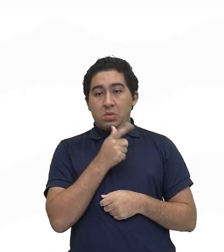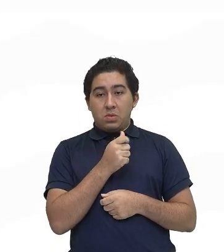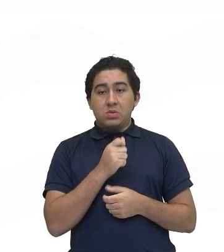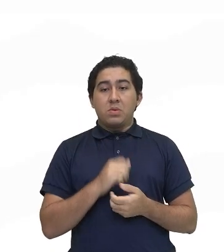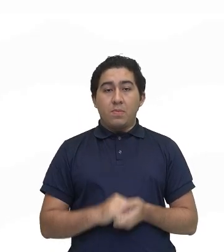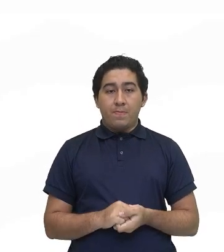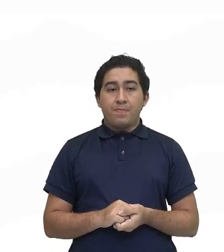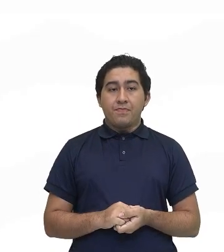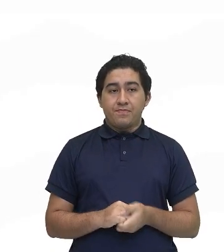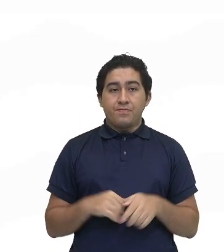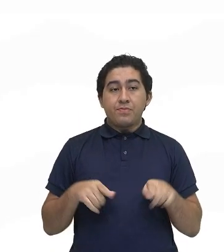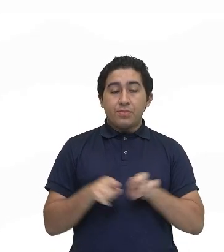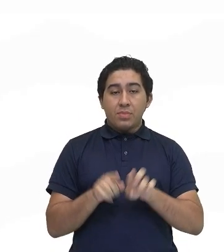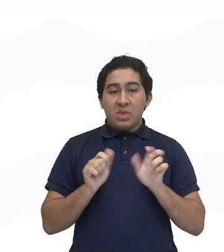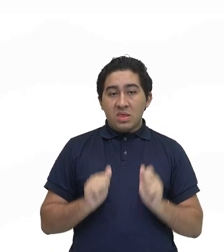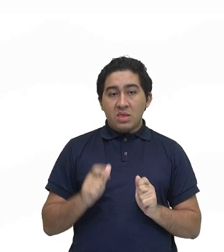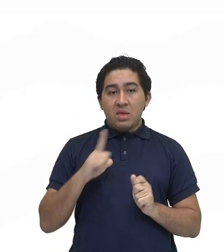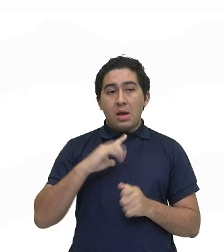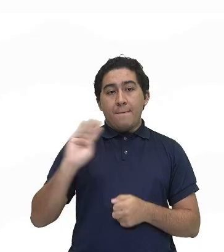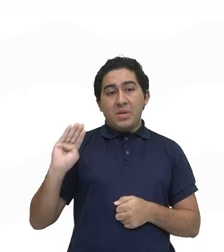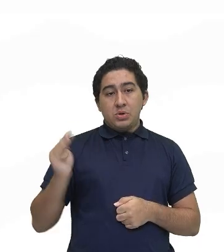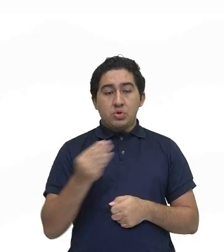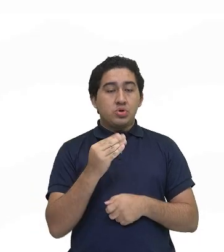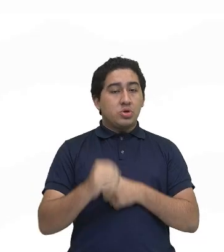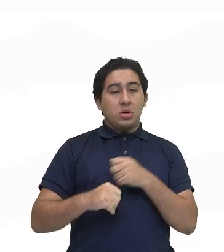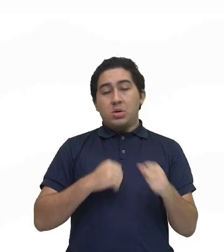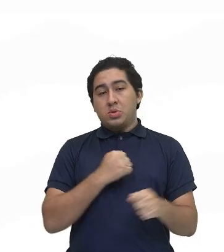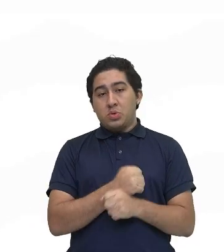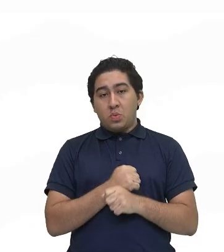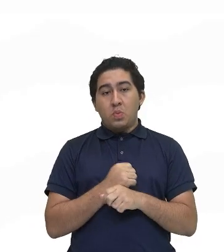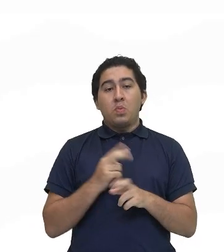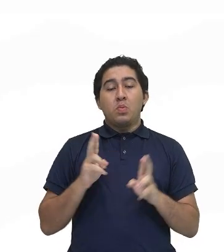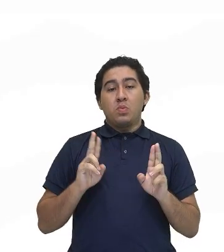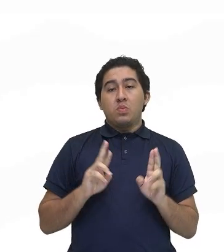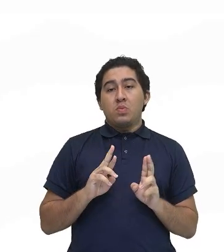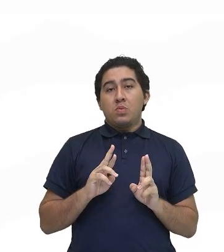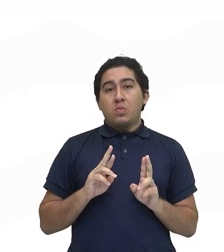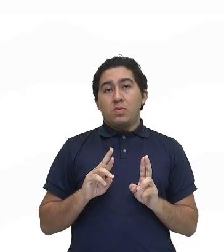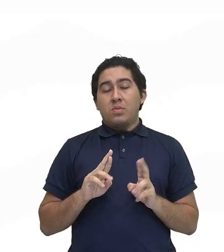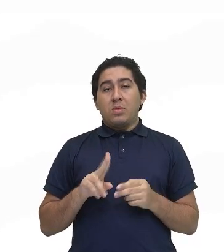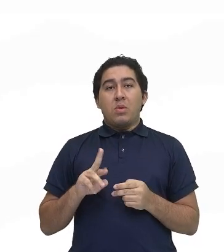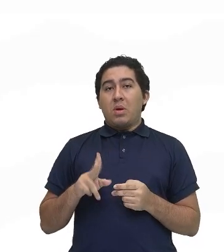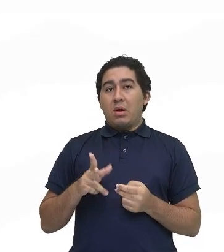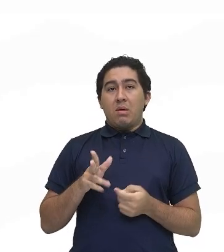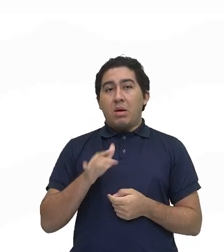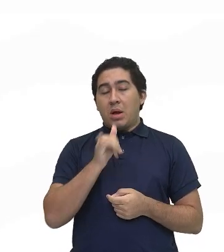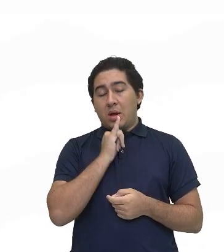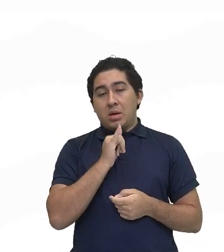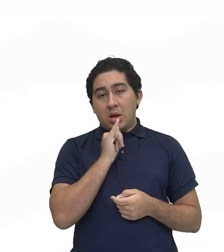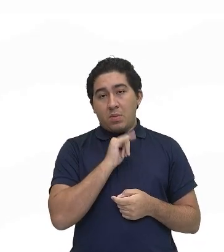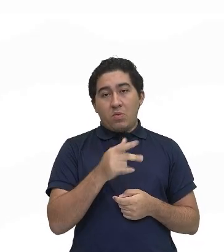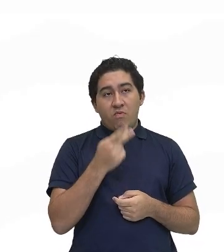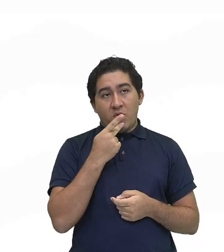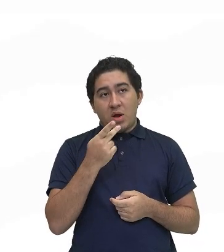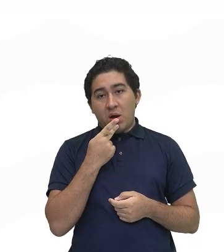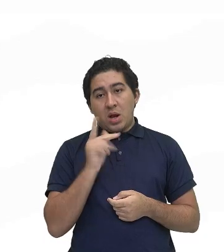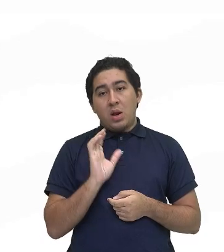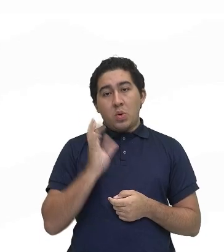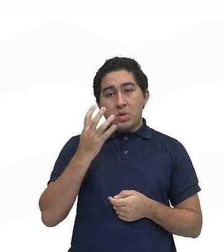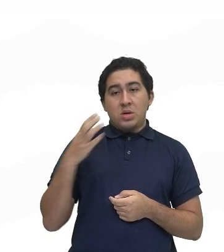vagarosa e pode levar bilhões de anos. Não é como eu estou falando aqui, cada